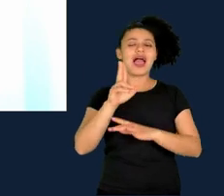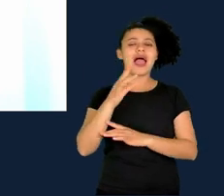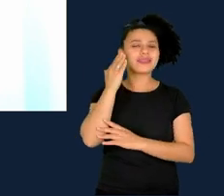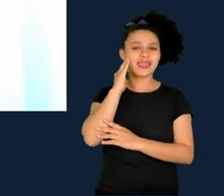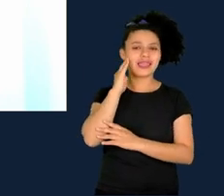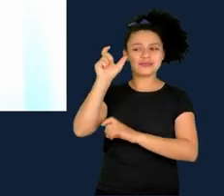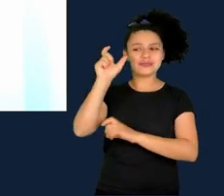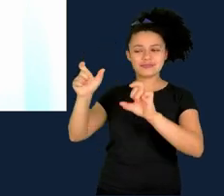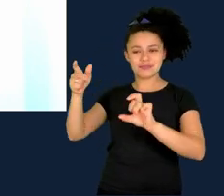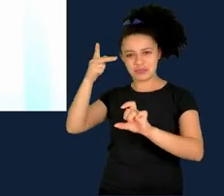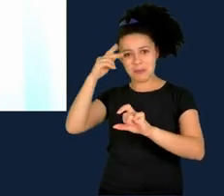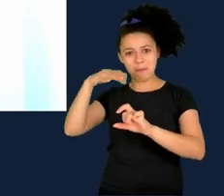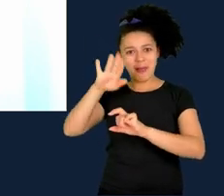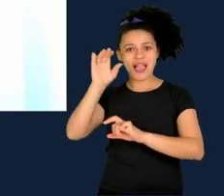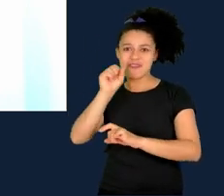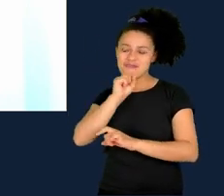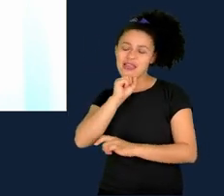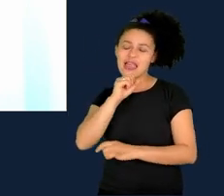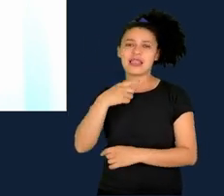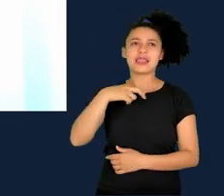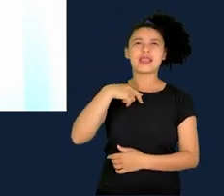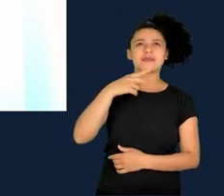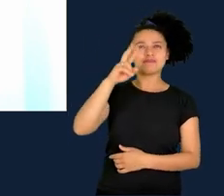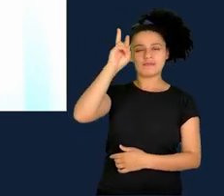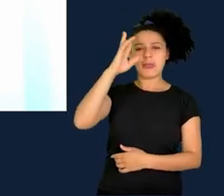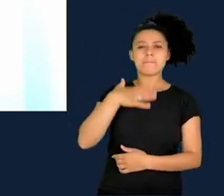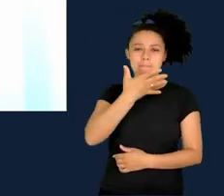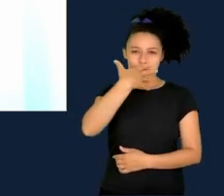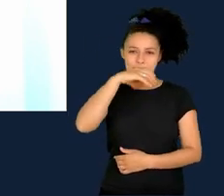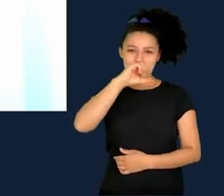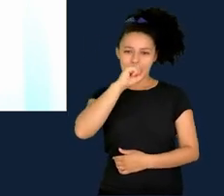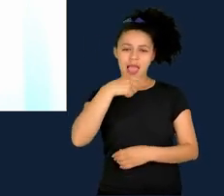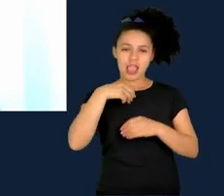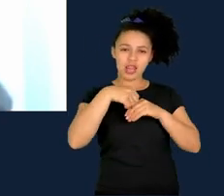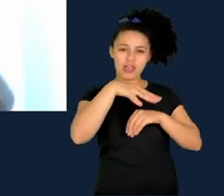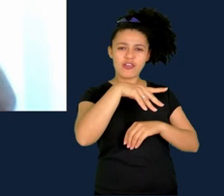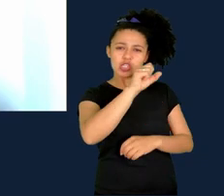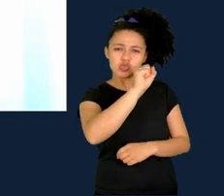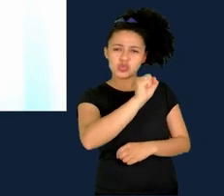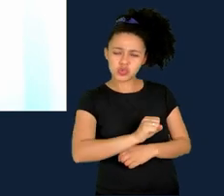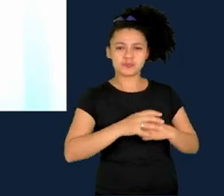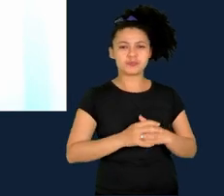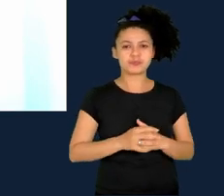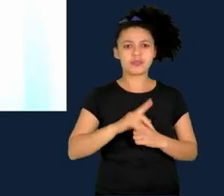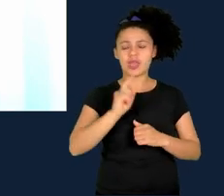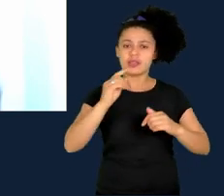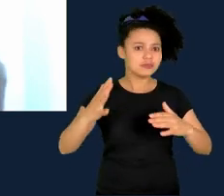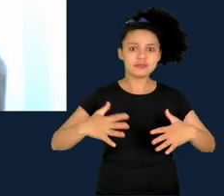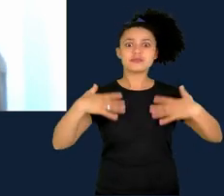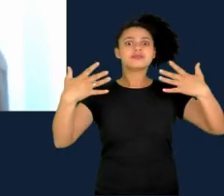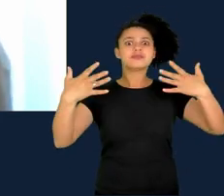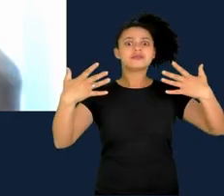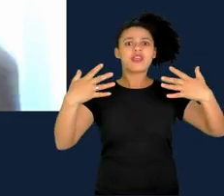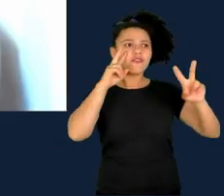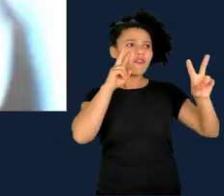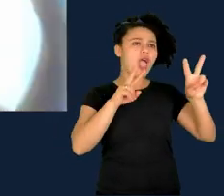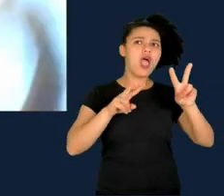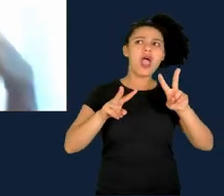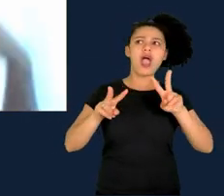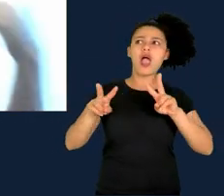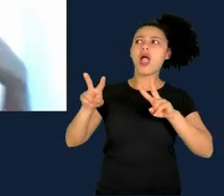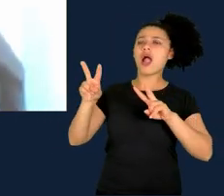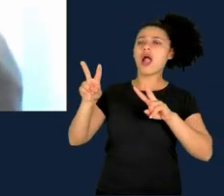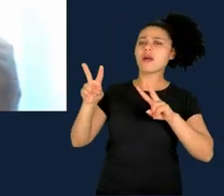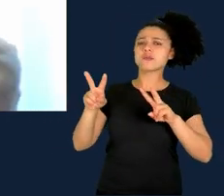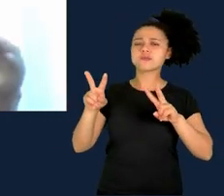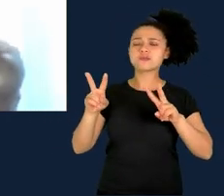entendimento. Eu levei meu pai para o sul e ele ficou muito assustado em ver vários... Não